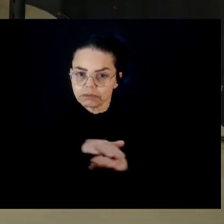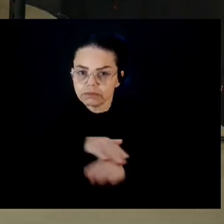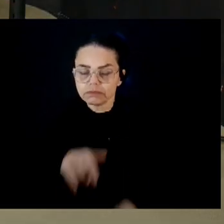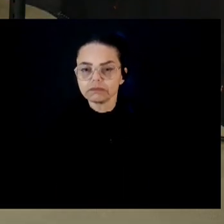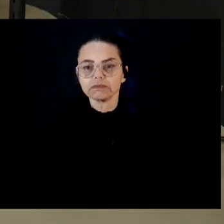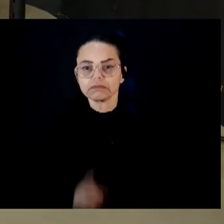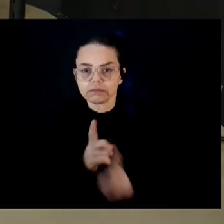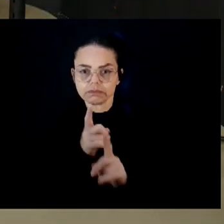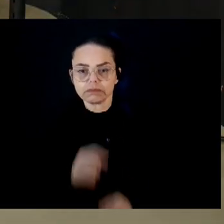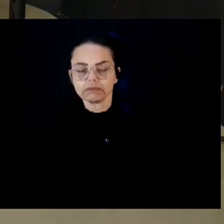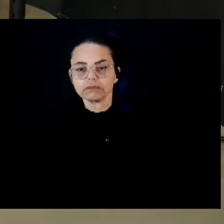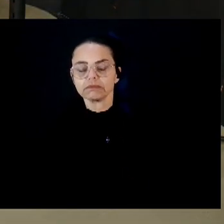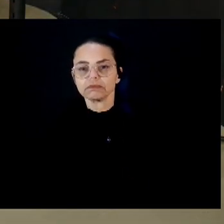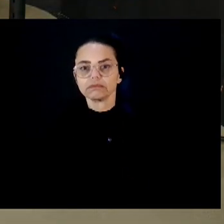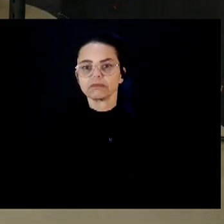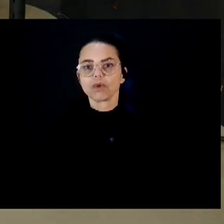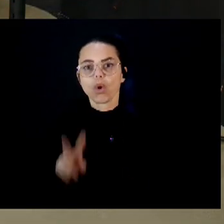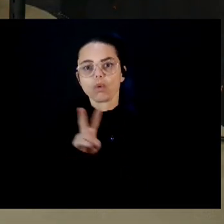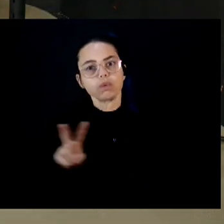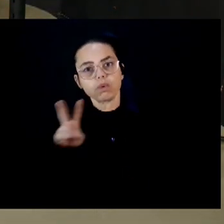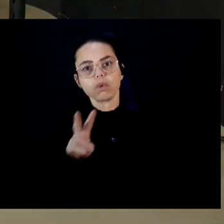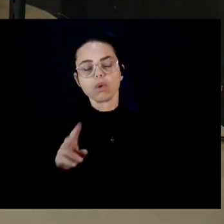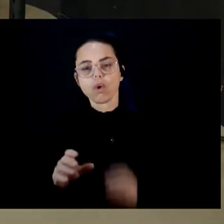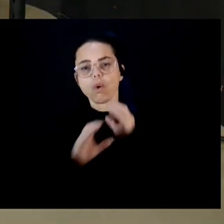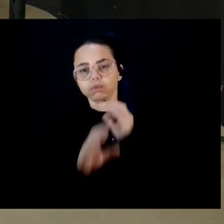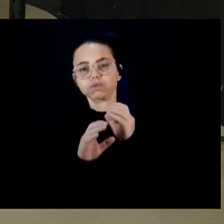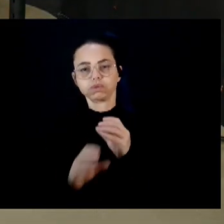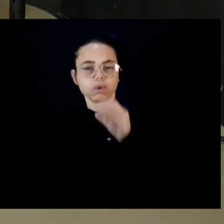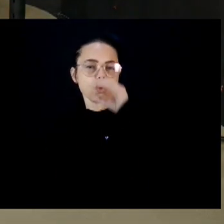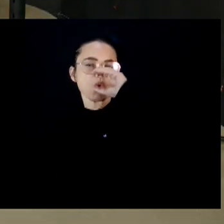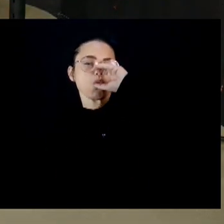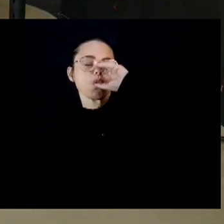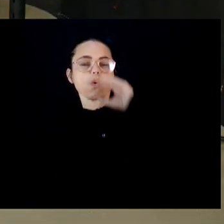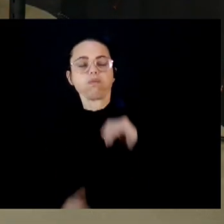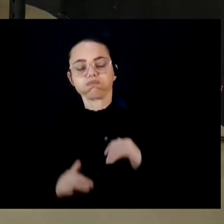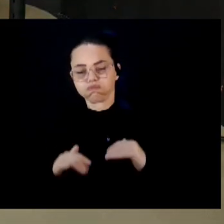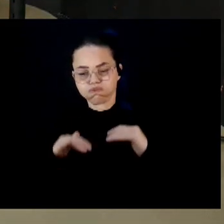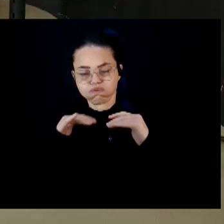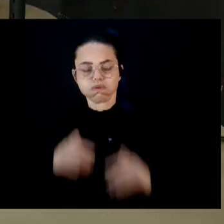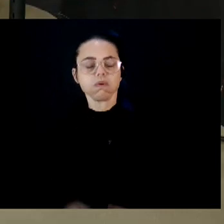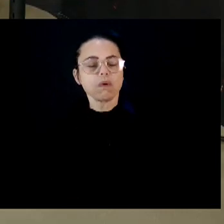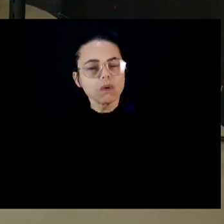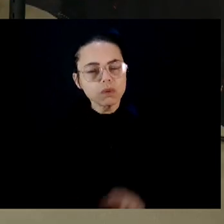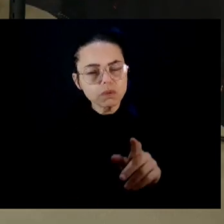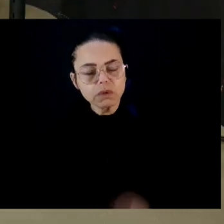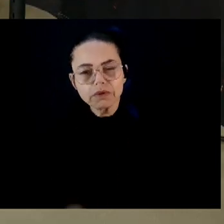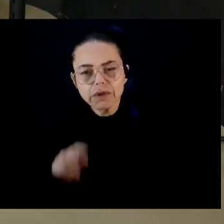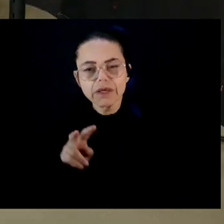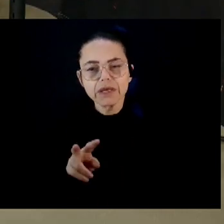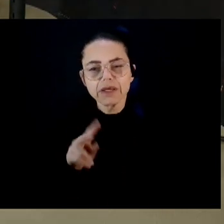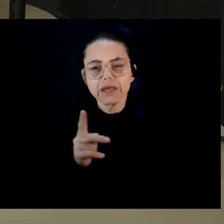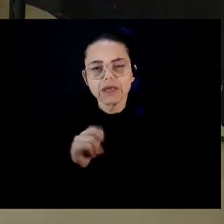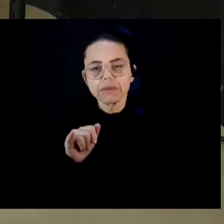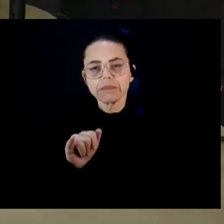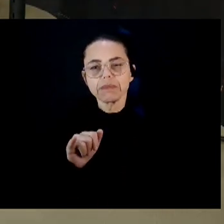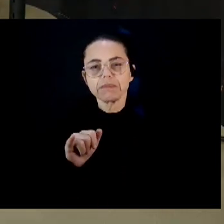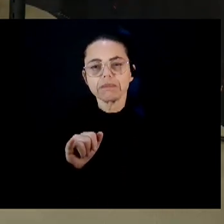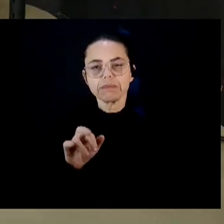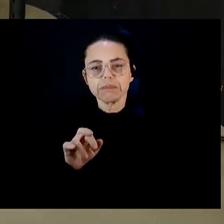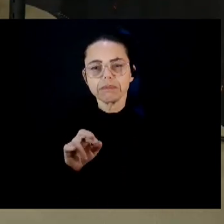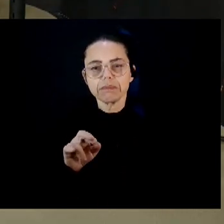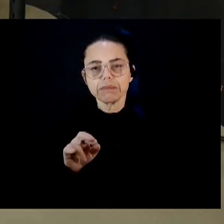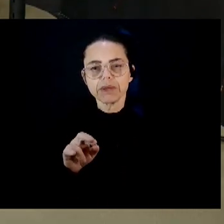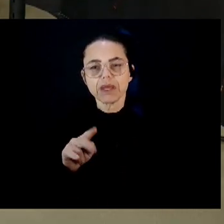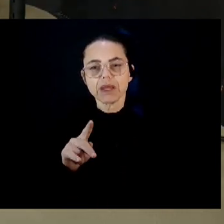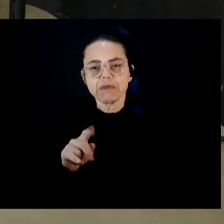essa hipervitaminose. Olhando assim, falei, nossa, mas a gente significa o quê? É muita vitamina no corpo e